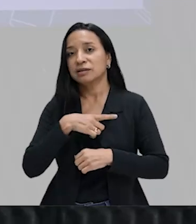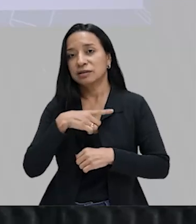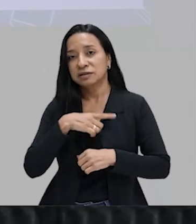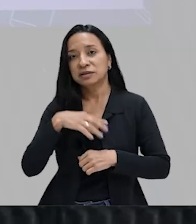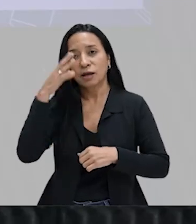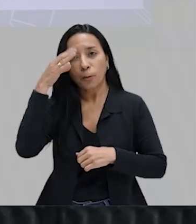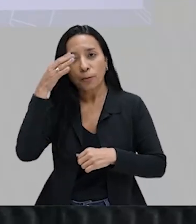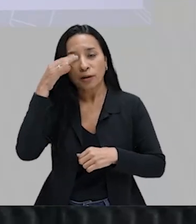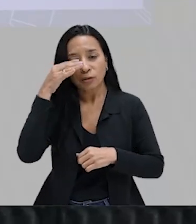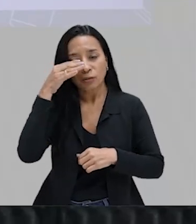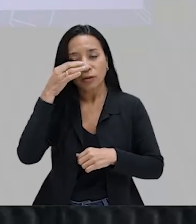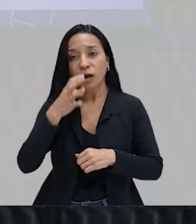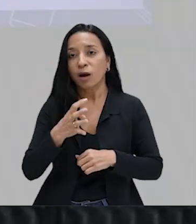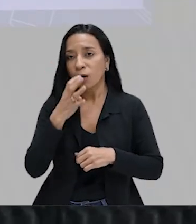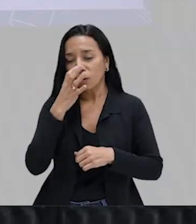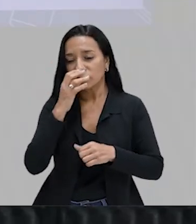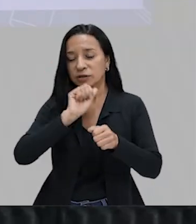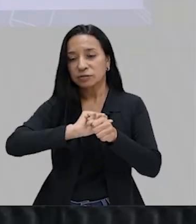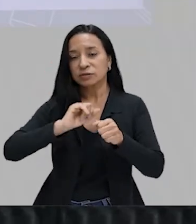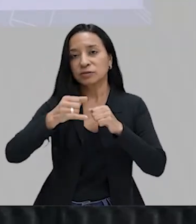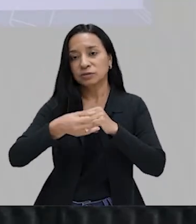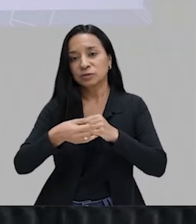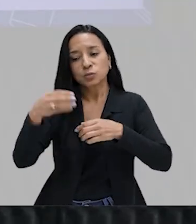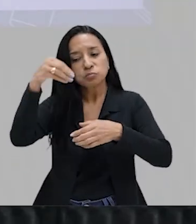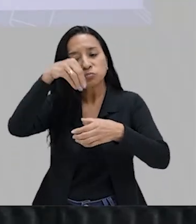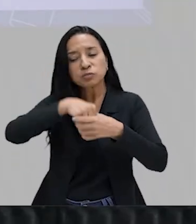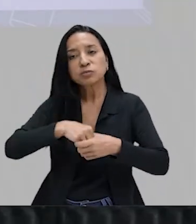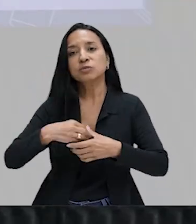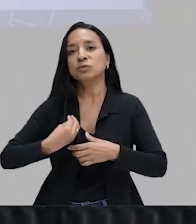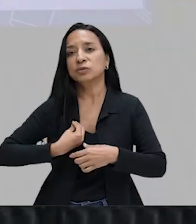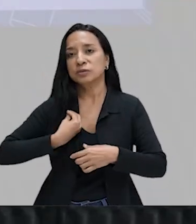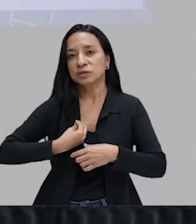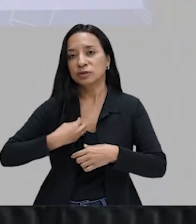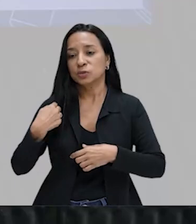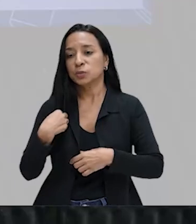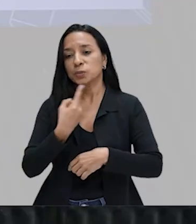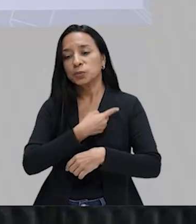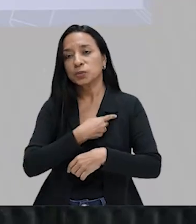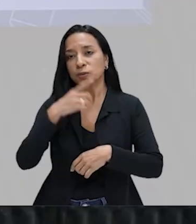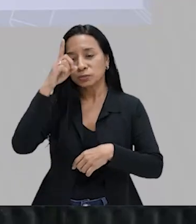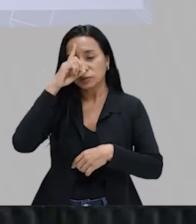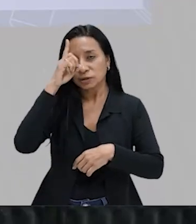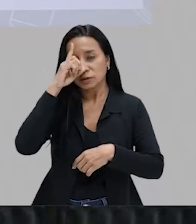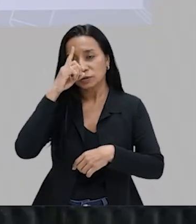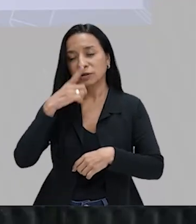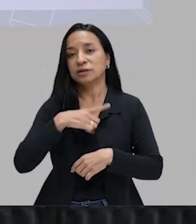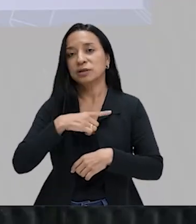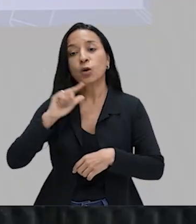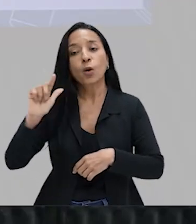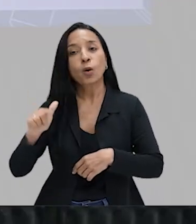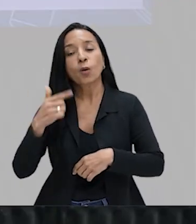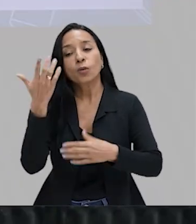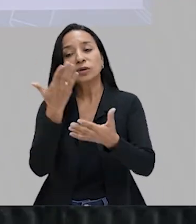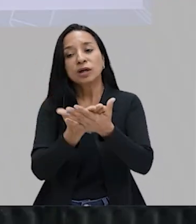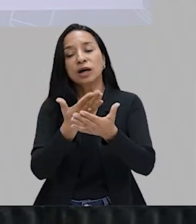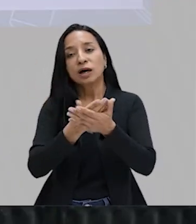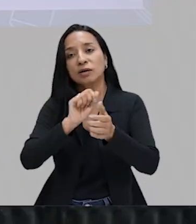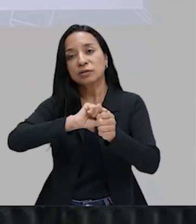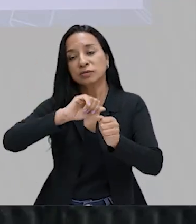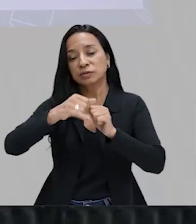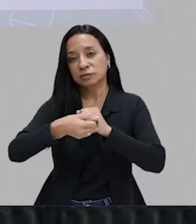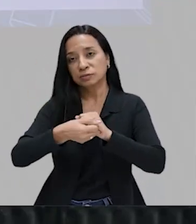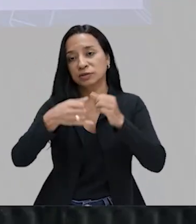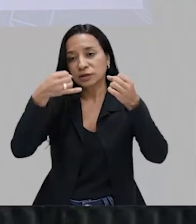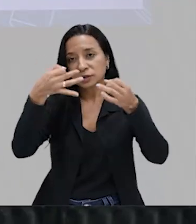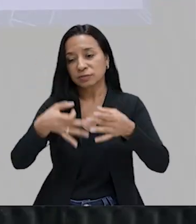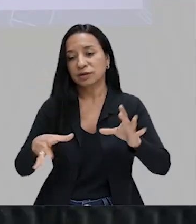que os adjetivos eles estão o tempo todo fazendo parte da nossa vida e do nosso cotidiano. Teremos ainda outra aula sobre adjetivo para falarmos